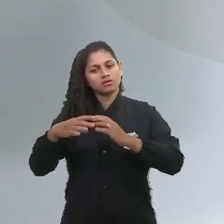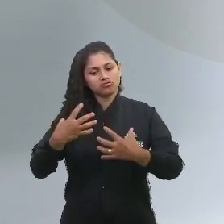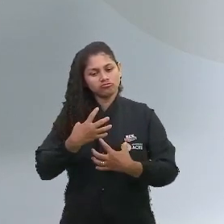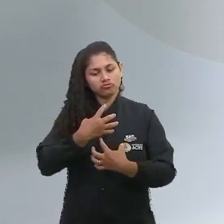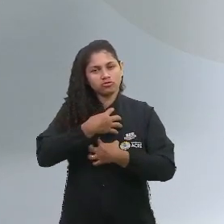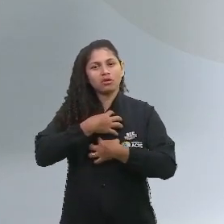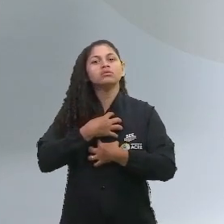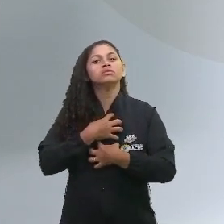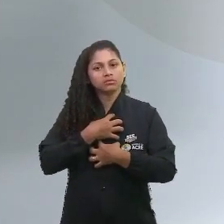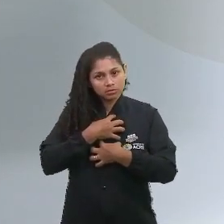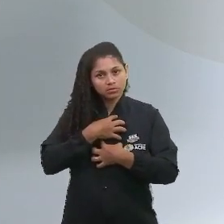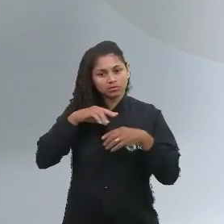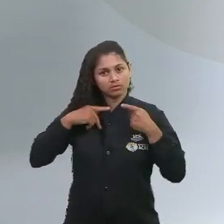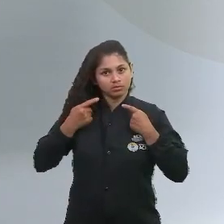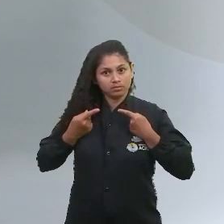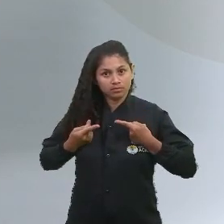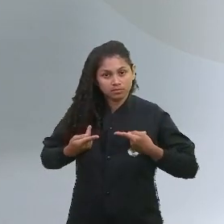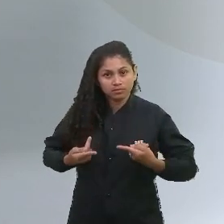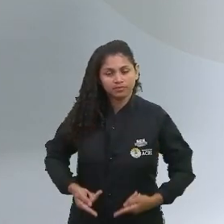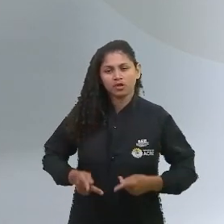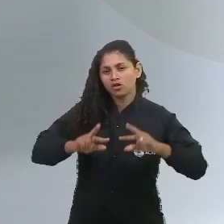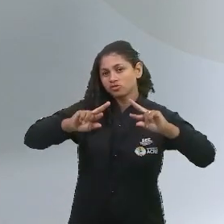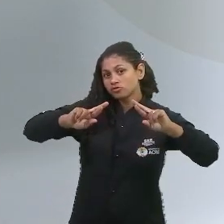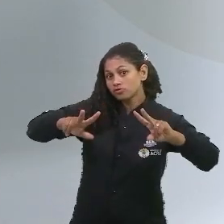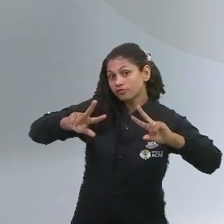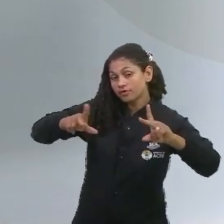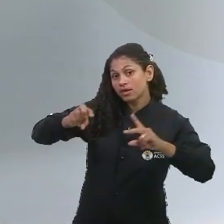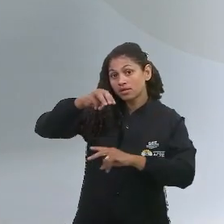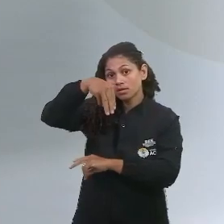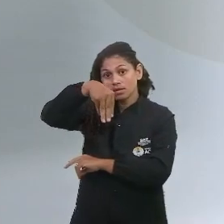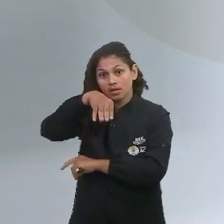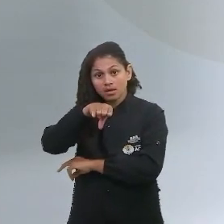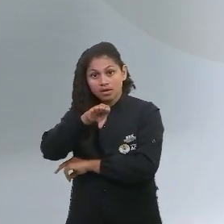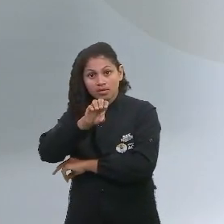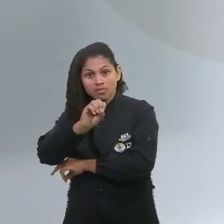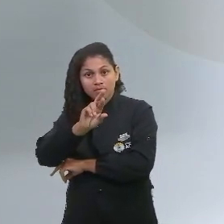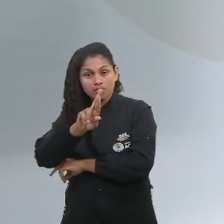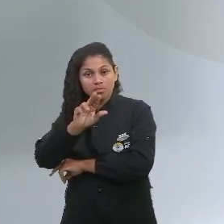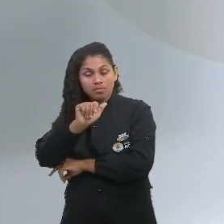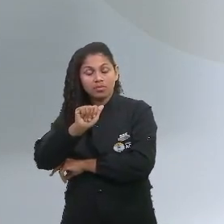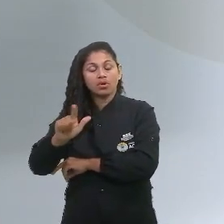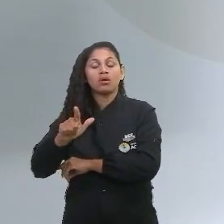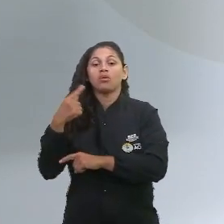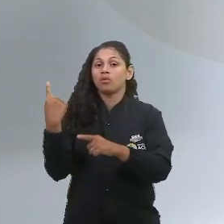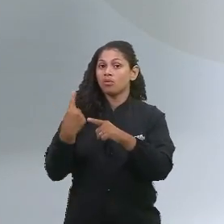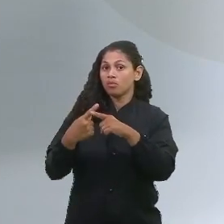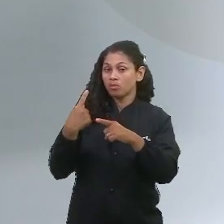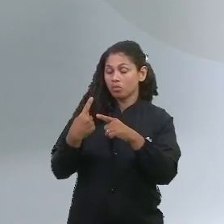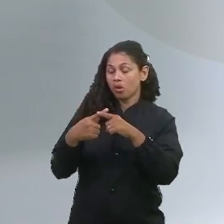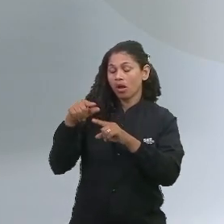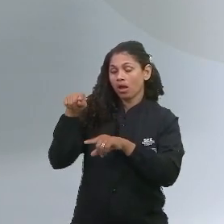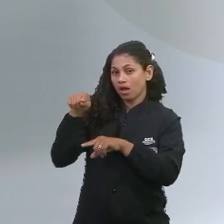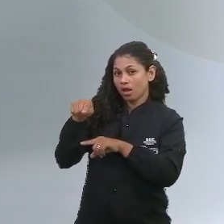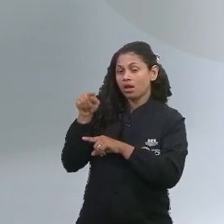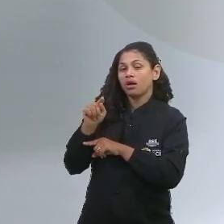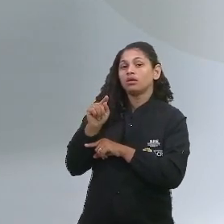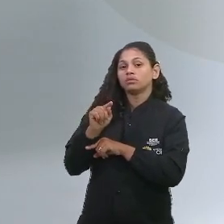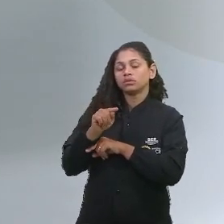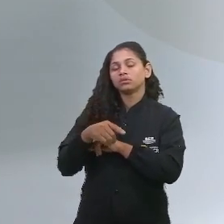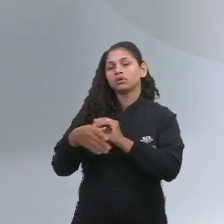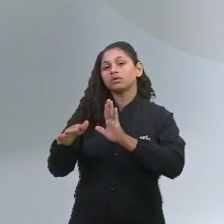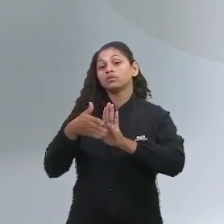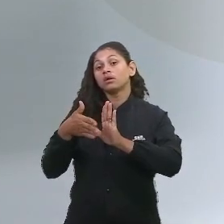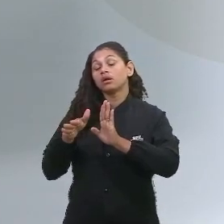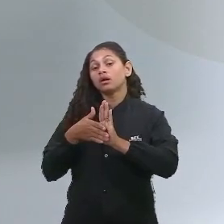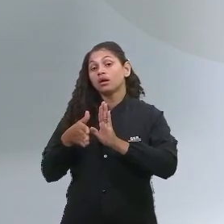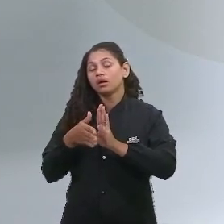humanas. Ela se difere da moral porque a moral trata do certo e do errado. A ética, ela trata de princípios, do